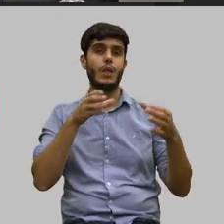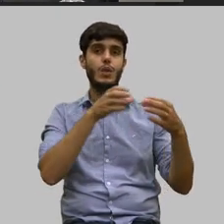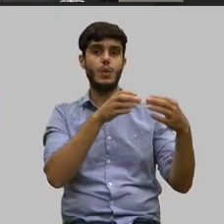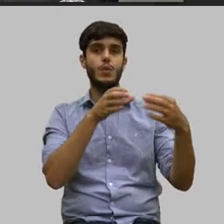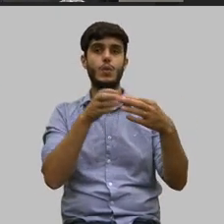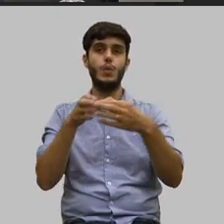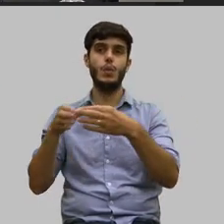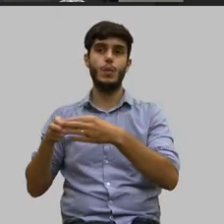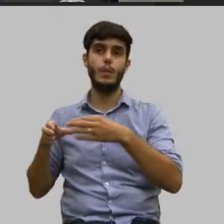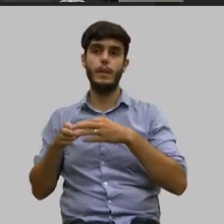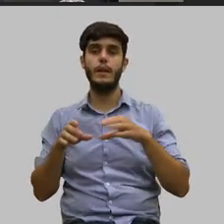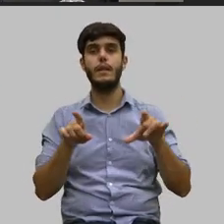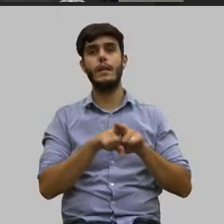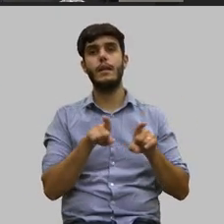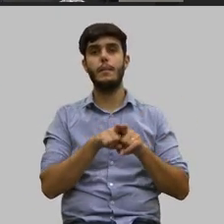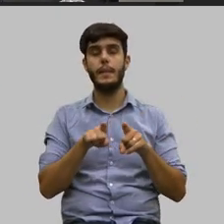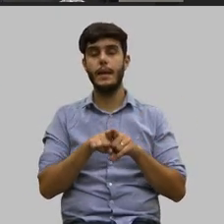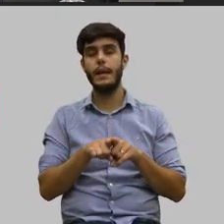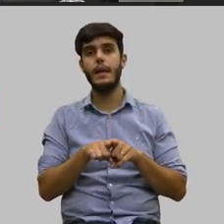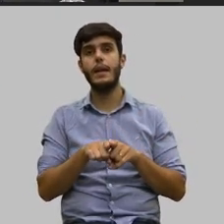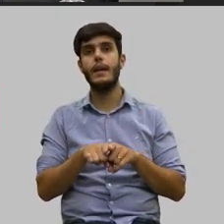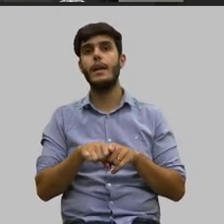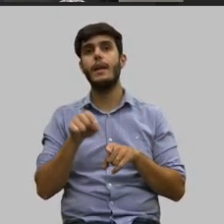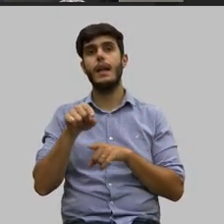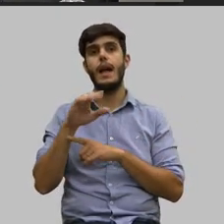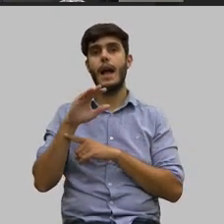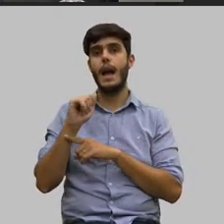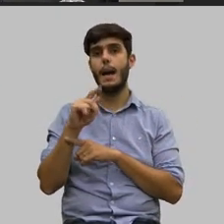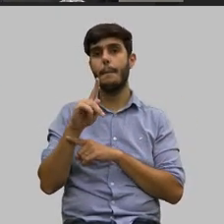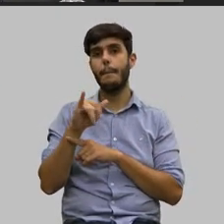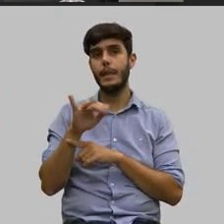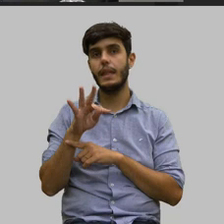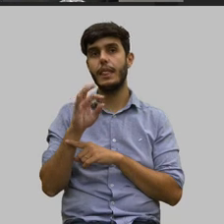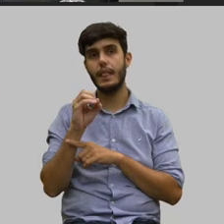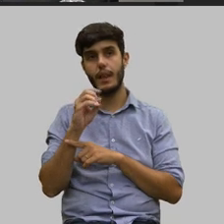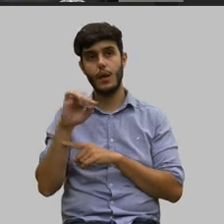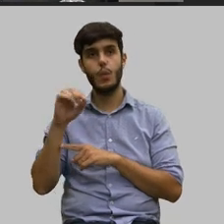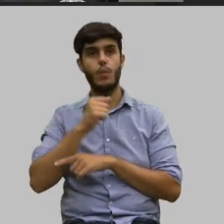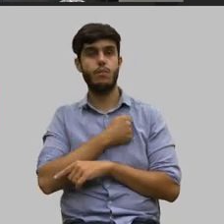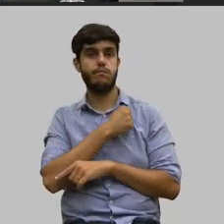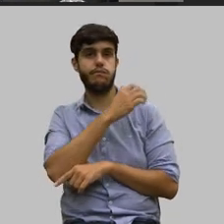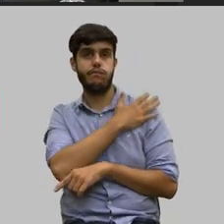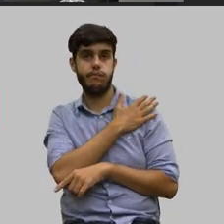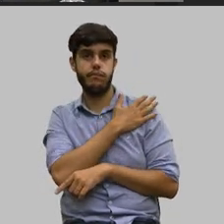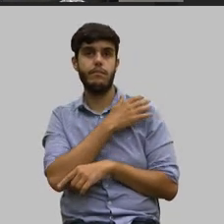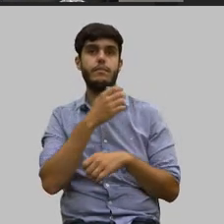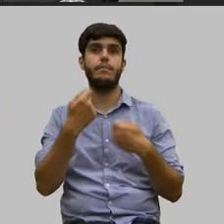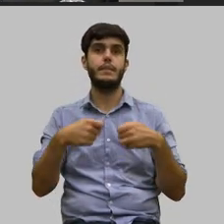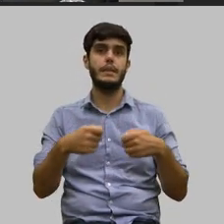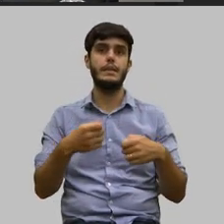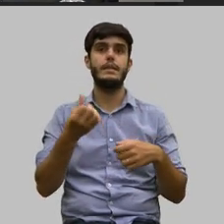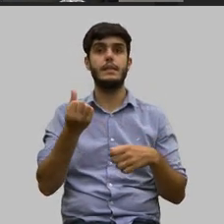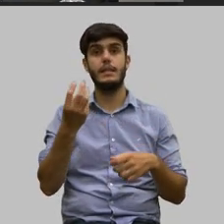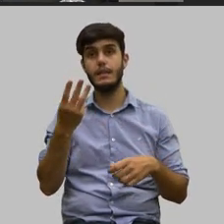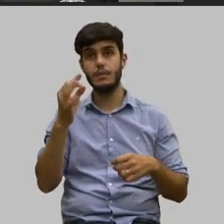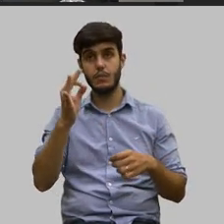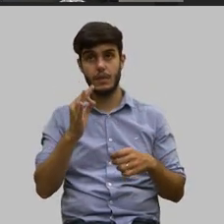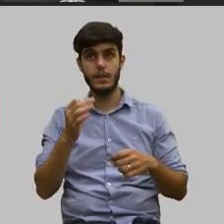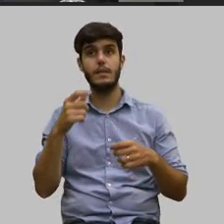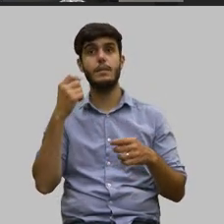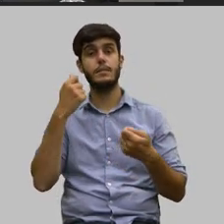dar principalmente aí eh em Capitão nós temos 63% E aí precisamos sempre rever os aspectos